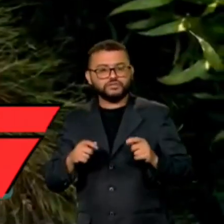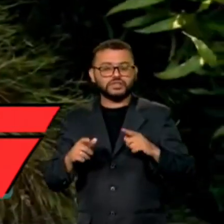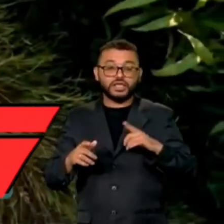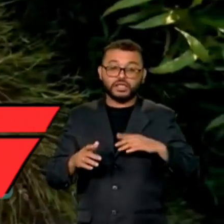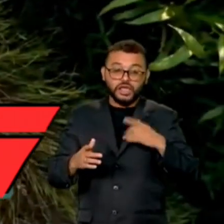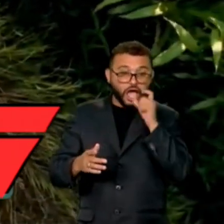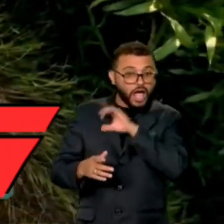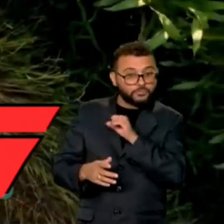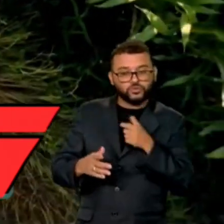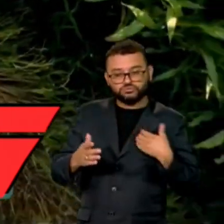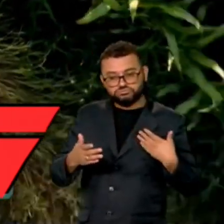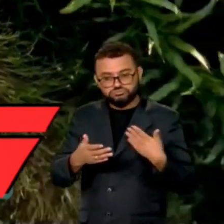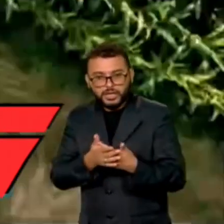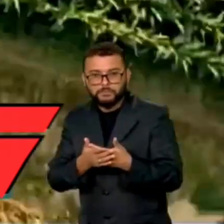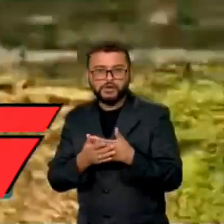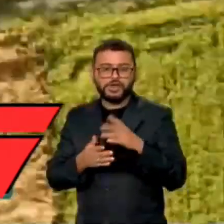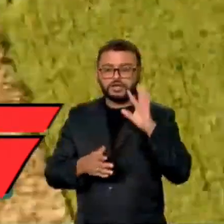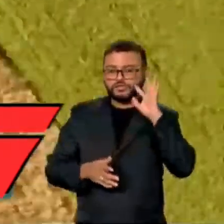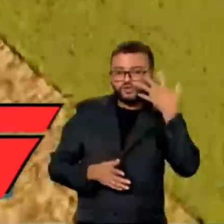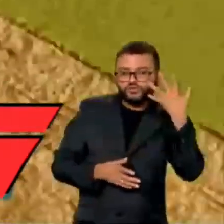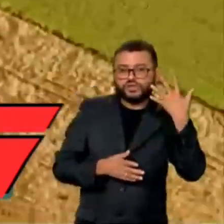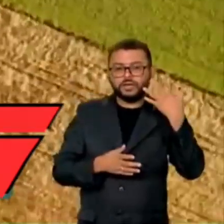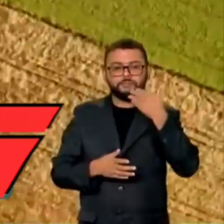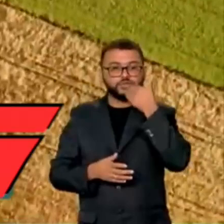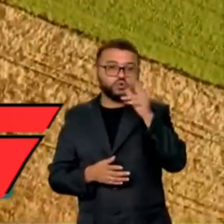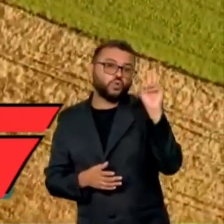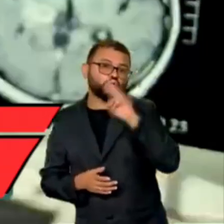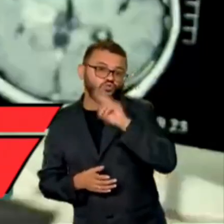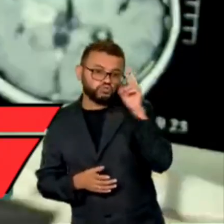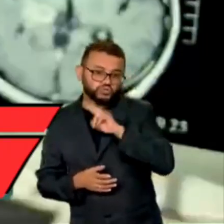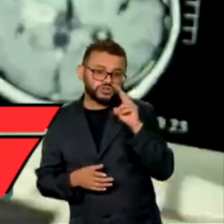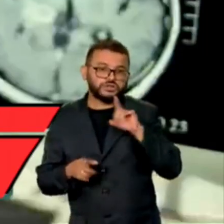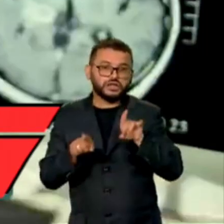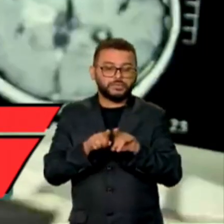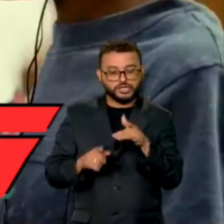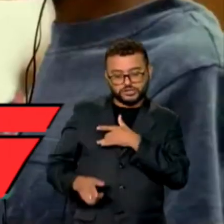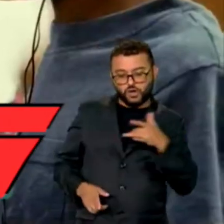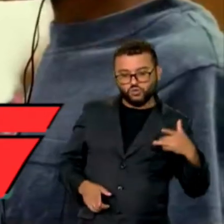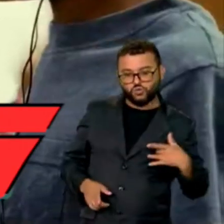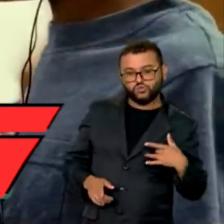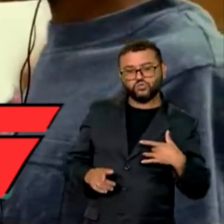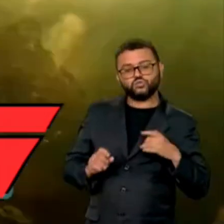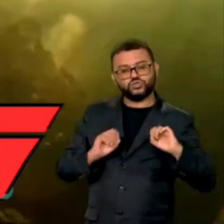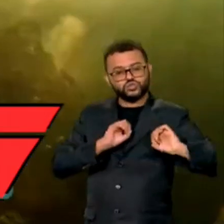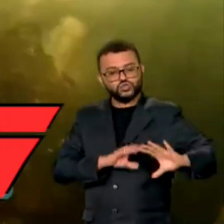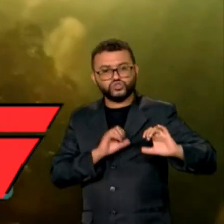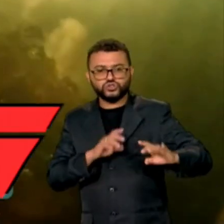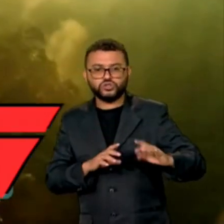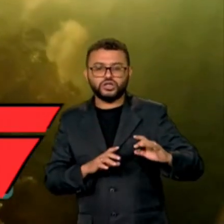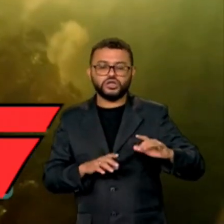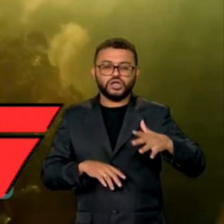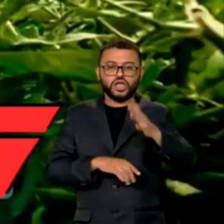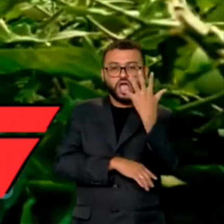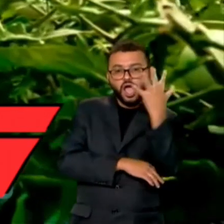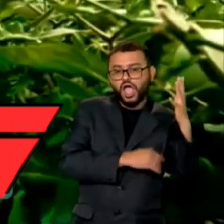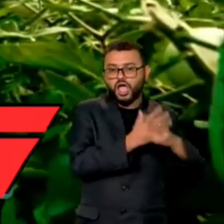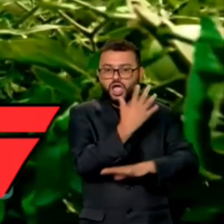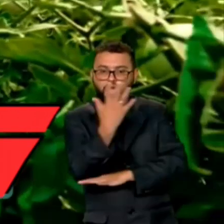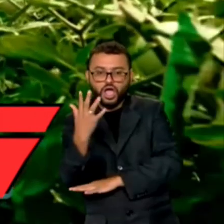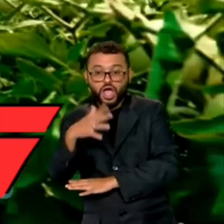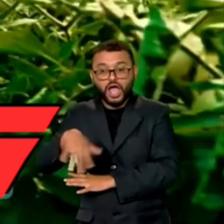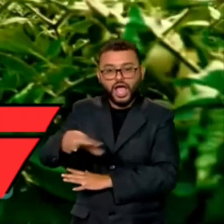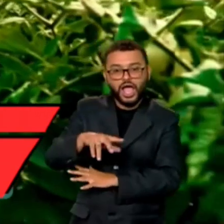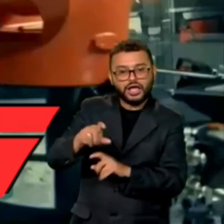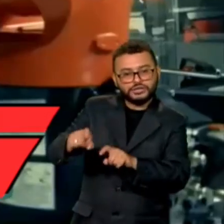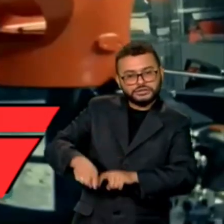curto prazo, voltadas para resolver demandas urgentes na saúde, educação, meio ambiente,